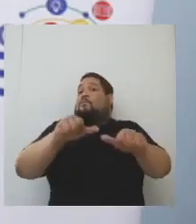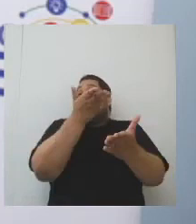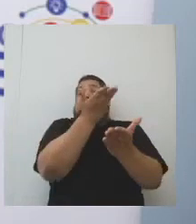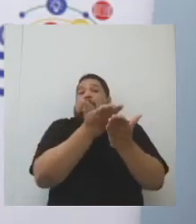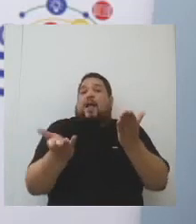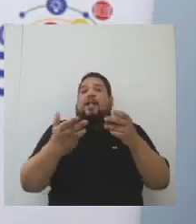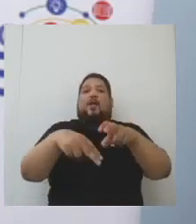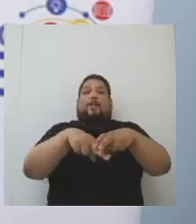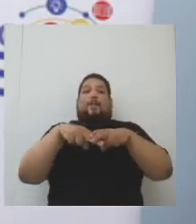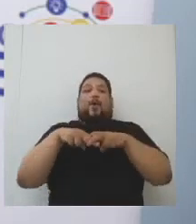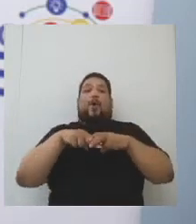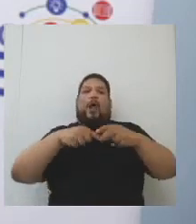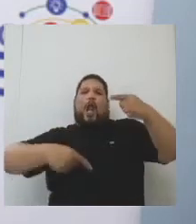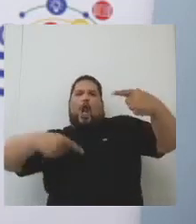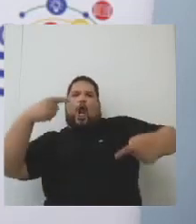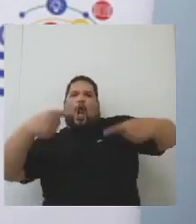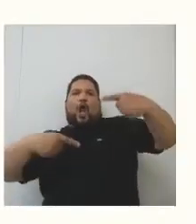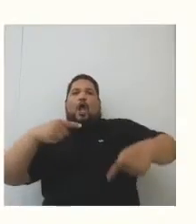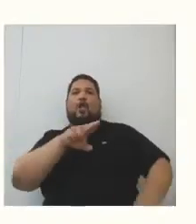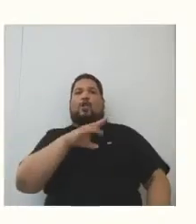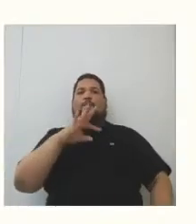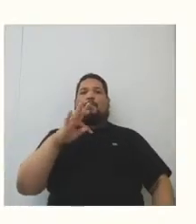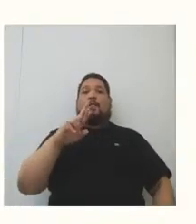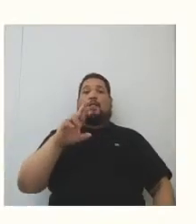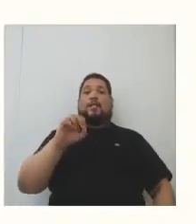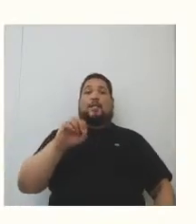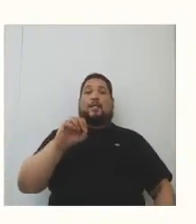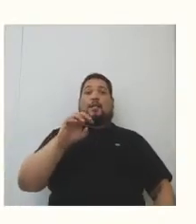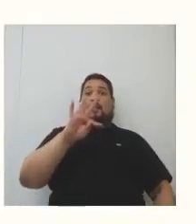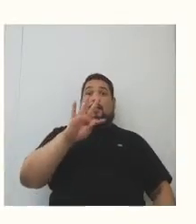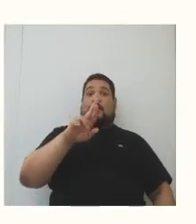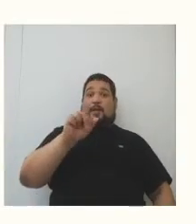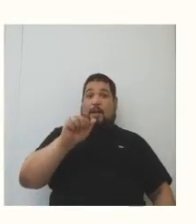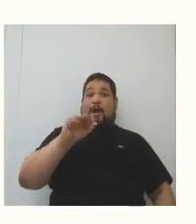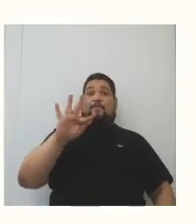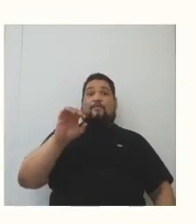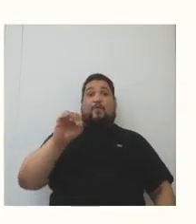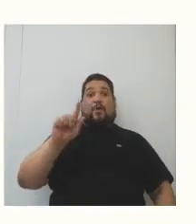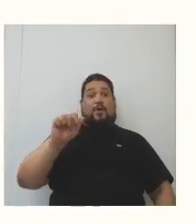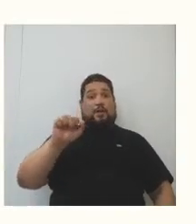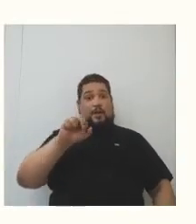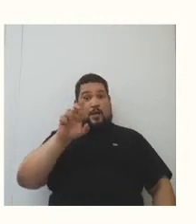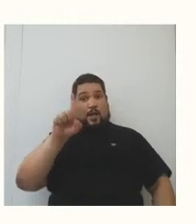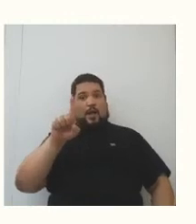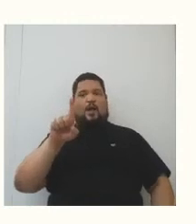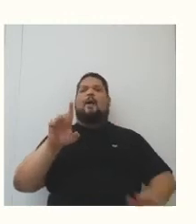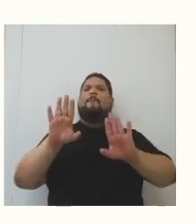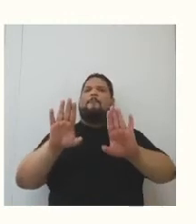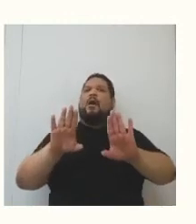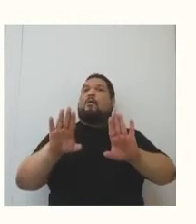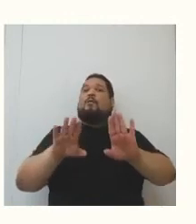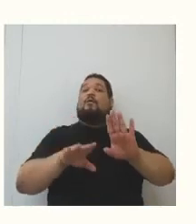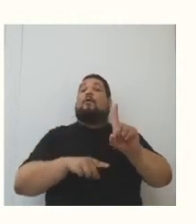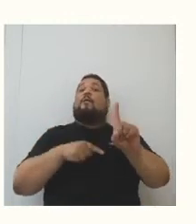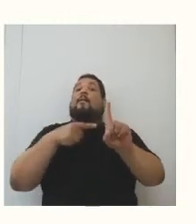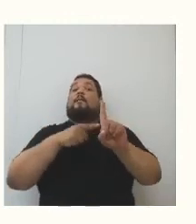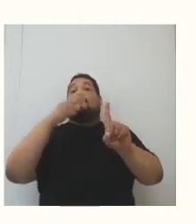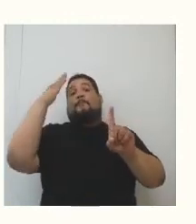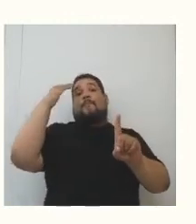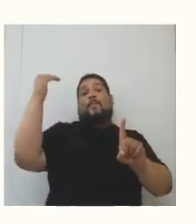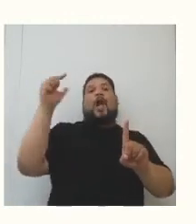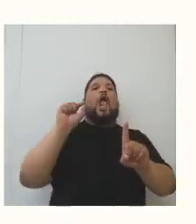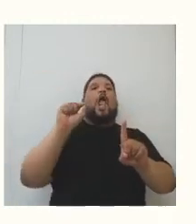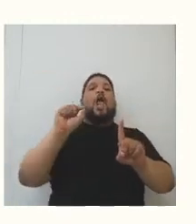na famosa Batalha de Trafalgar. E quem se destaca? Quem é que se garante nesse momento aí? É o famoso